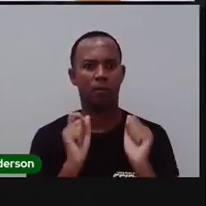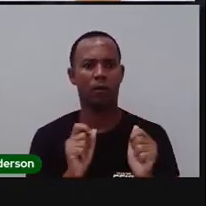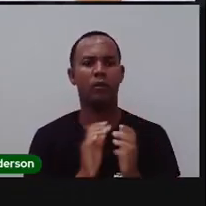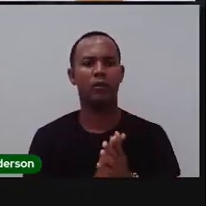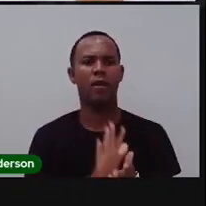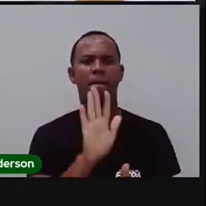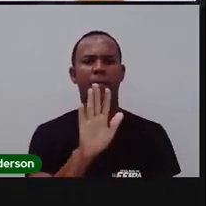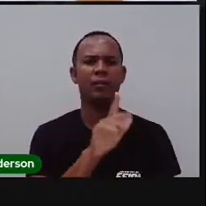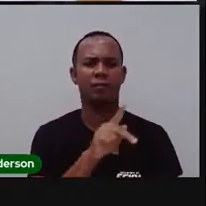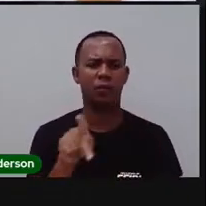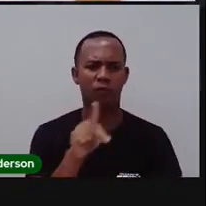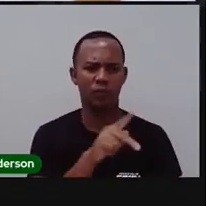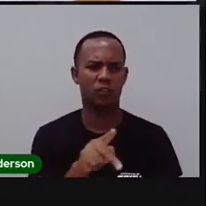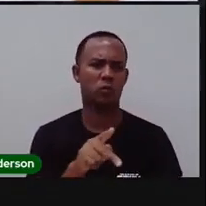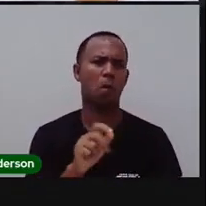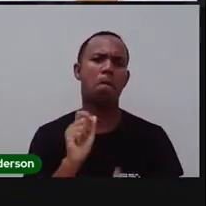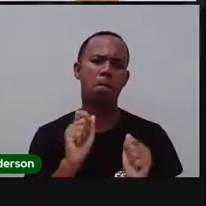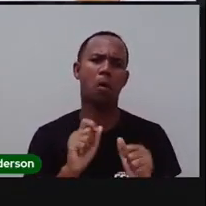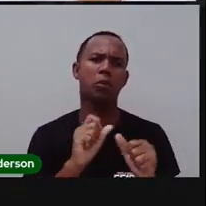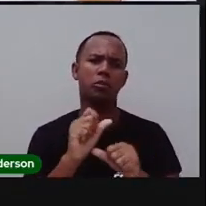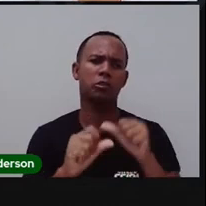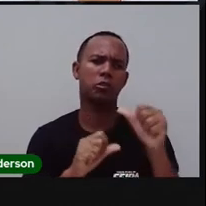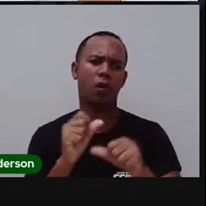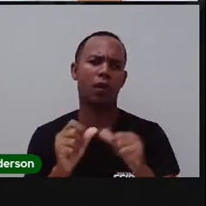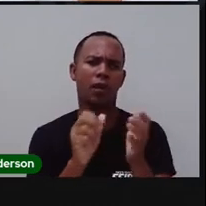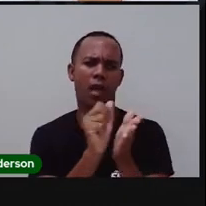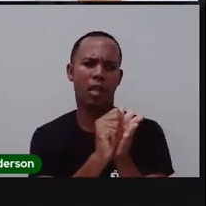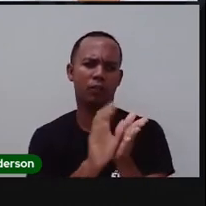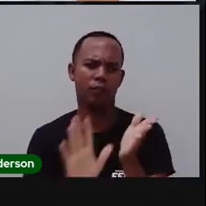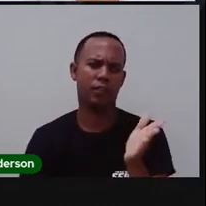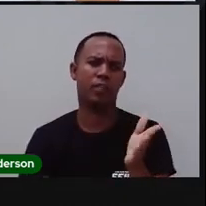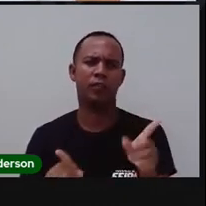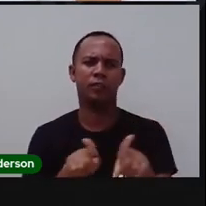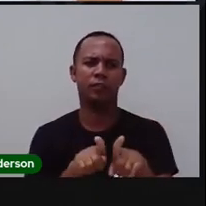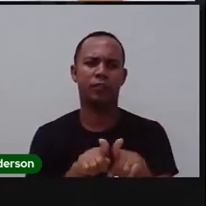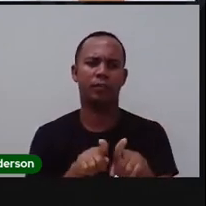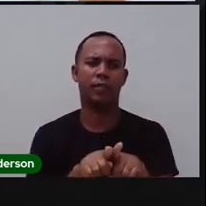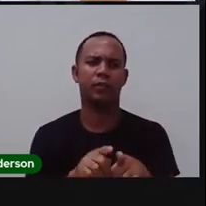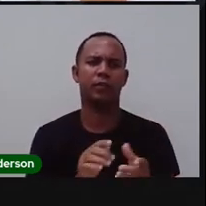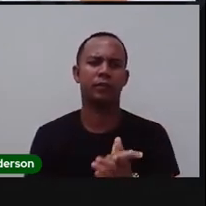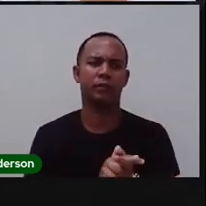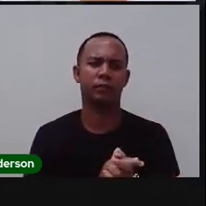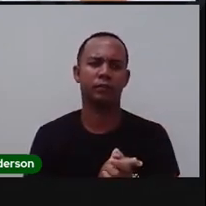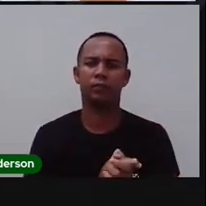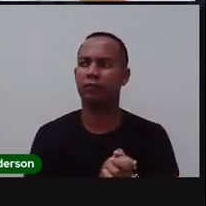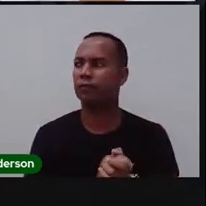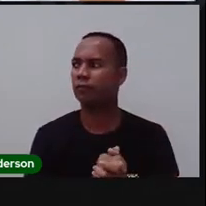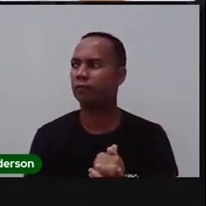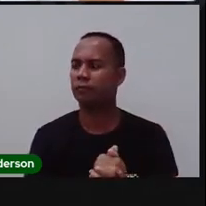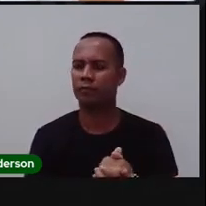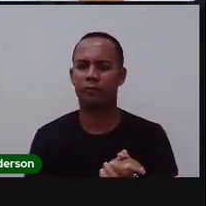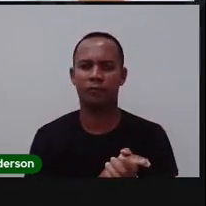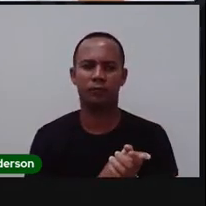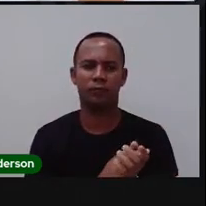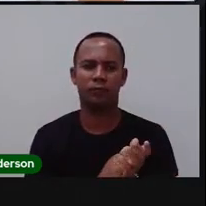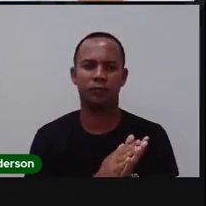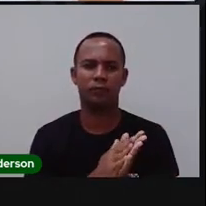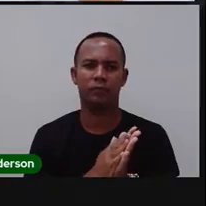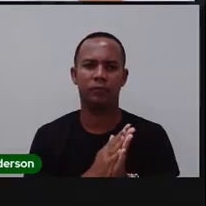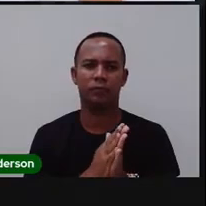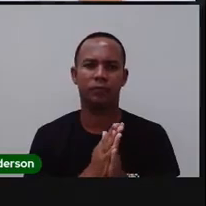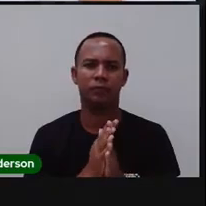que conhece a turma dele que vai saber o desenvolvimento e o que ele pode utilizar com vocês.